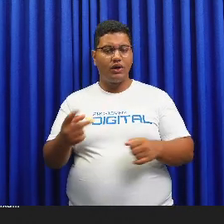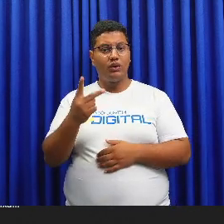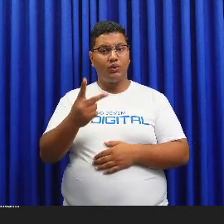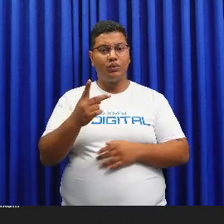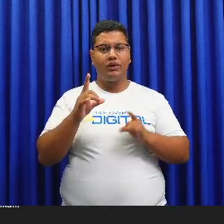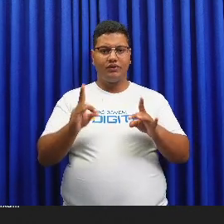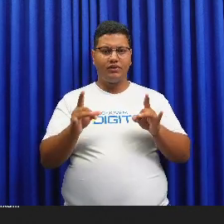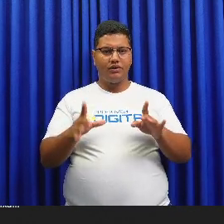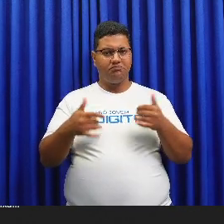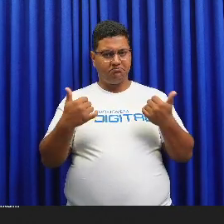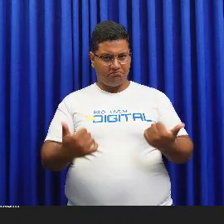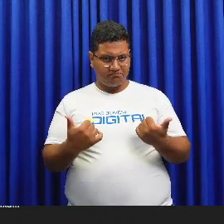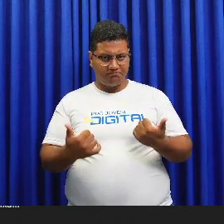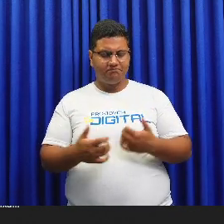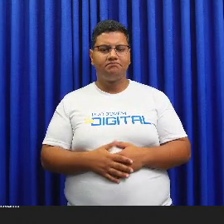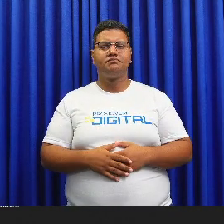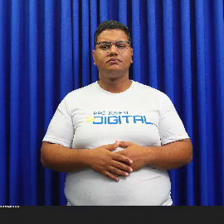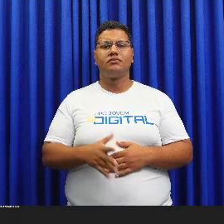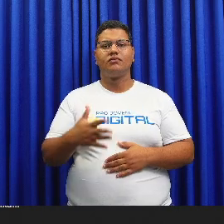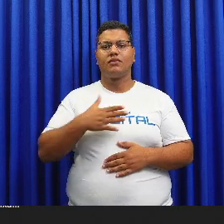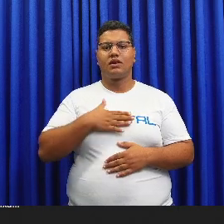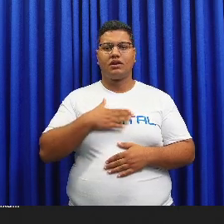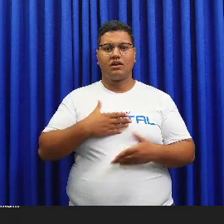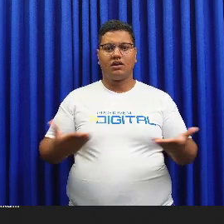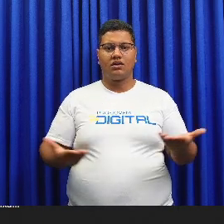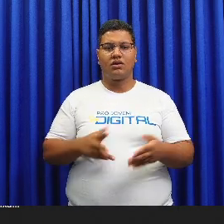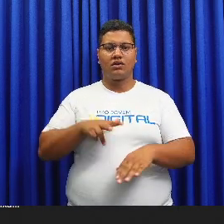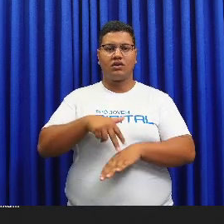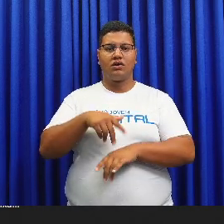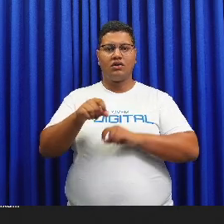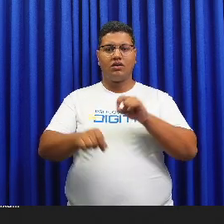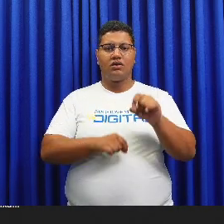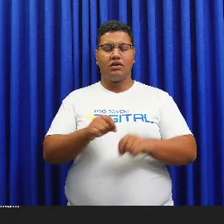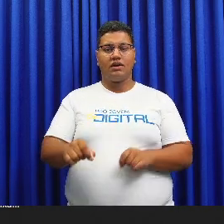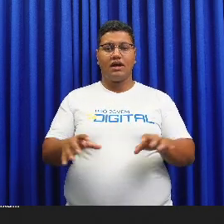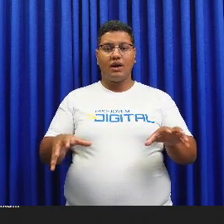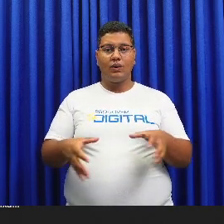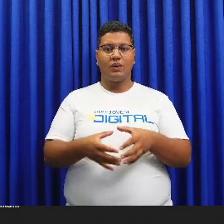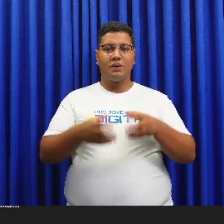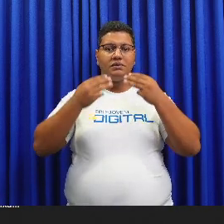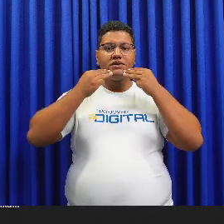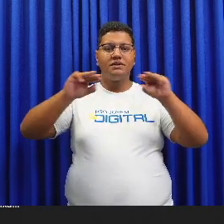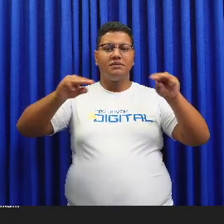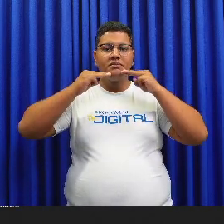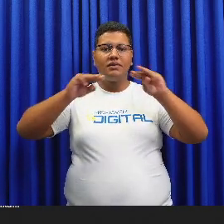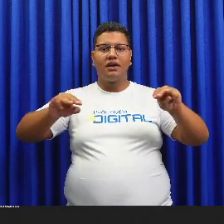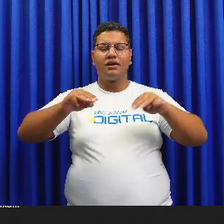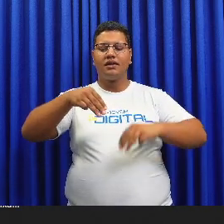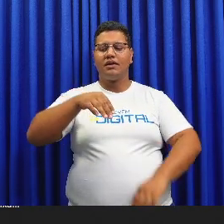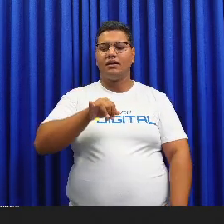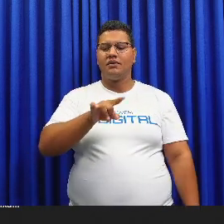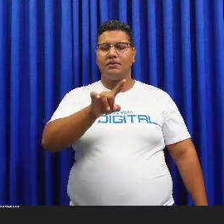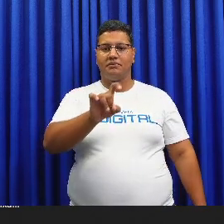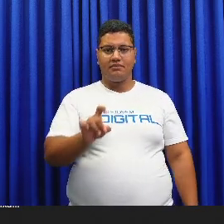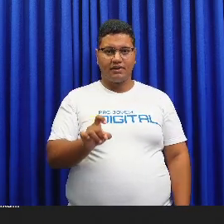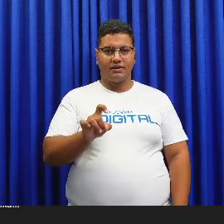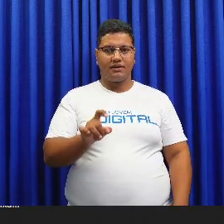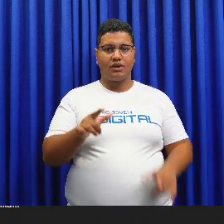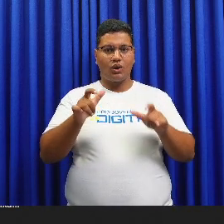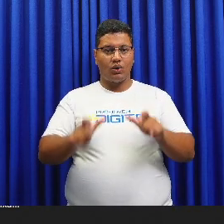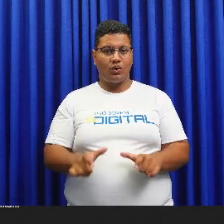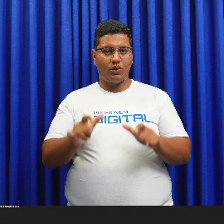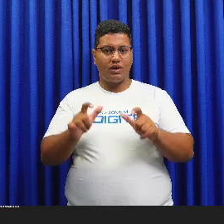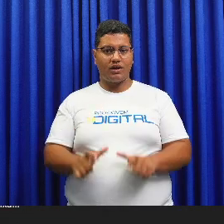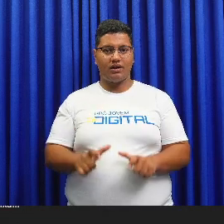2, beleza? A minha atual é uma agência de marketing, beleza? Eu vou colocar aqui Nix.